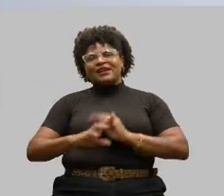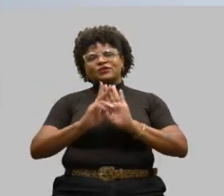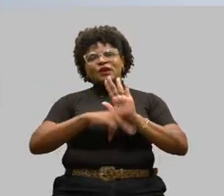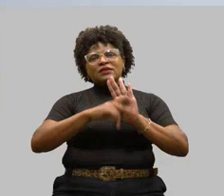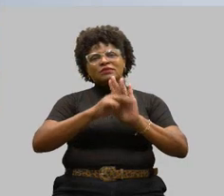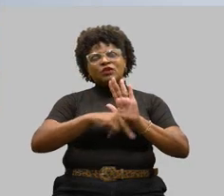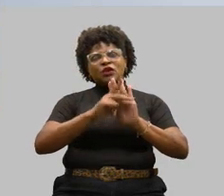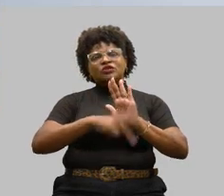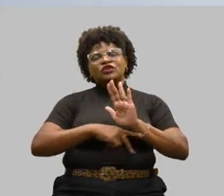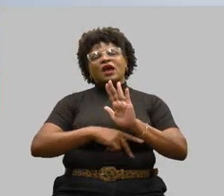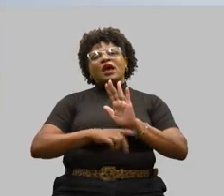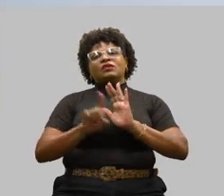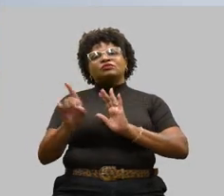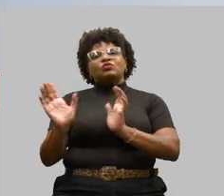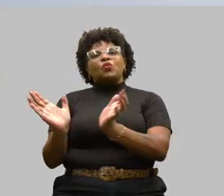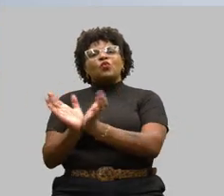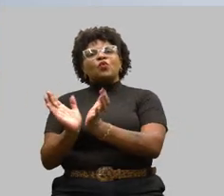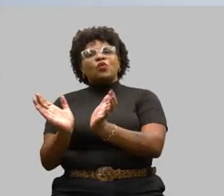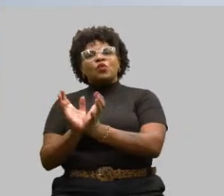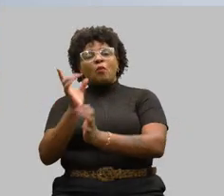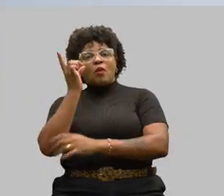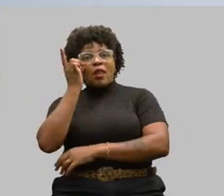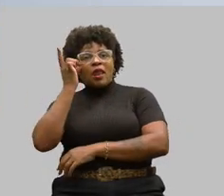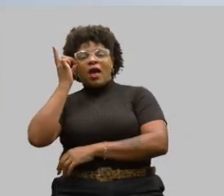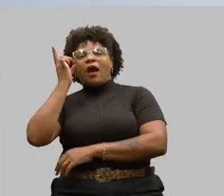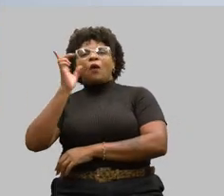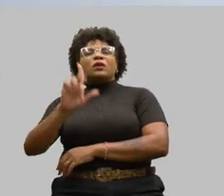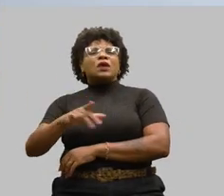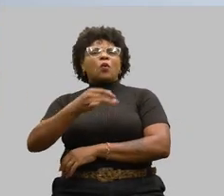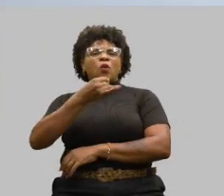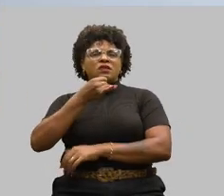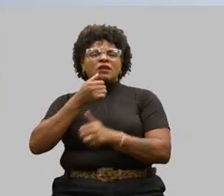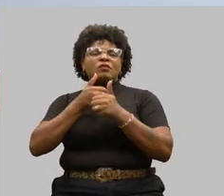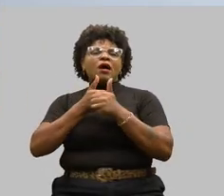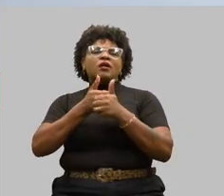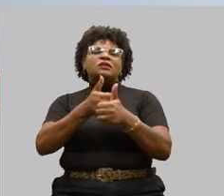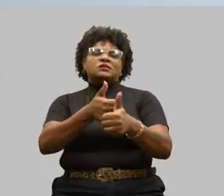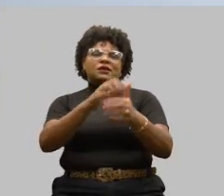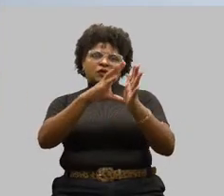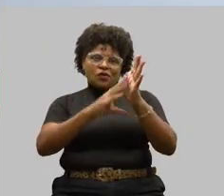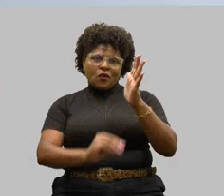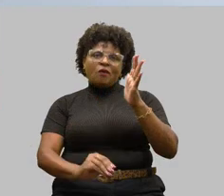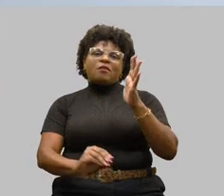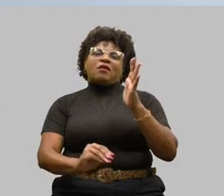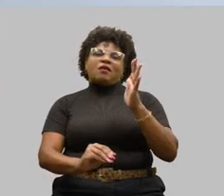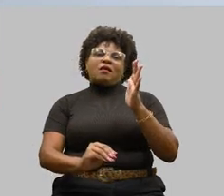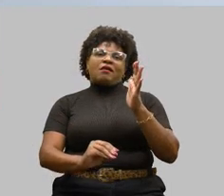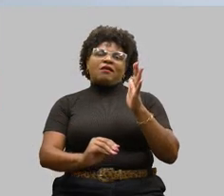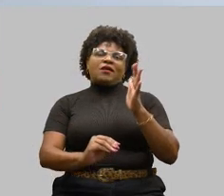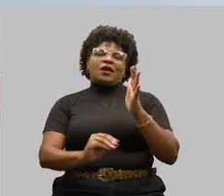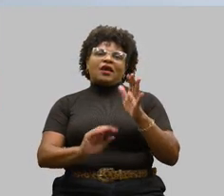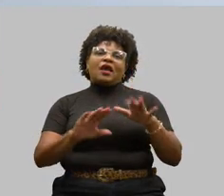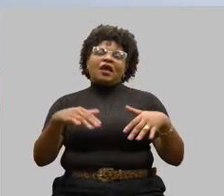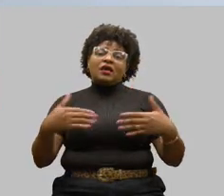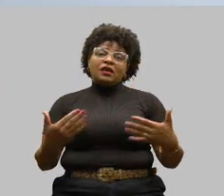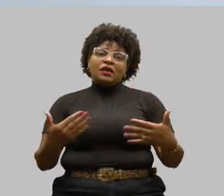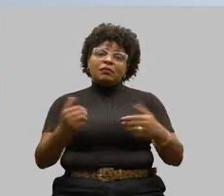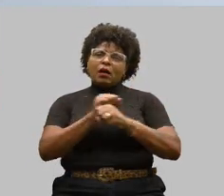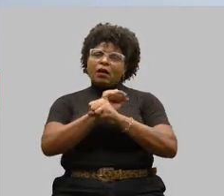exemplo a ser seguido e para a gente poder trazer assim mais entendimento